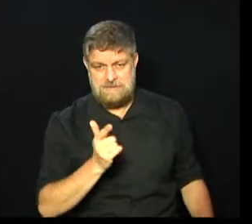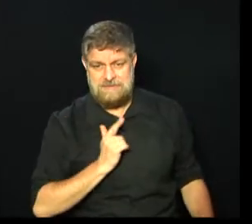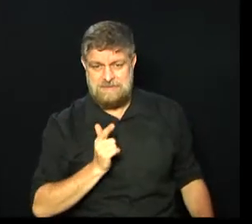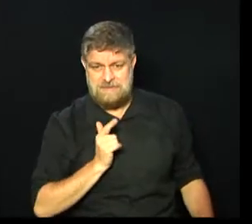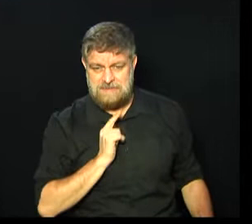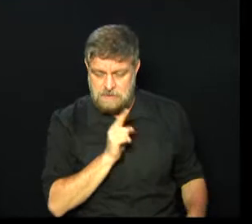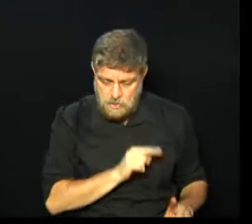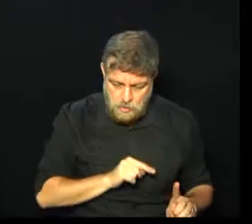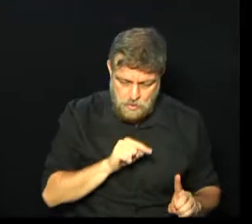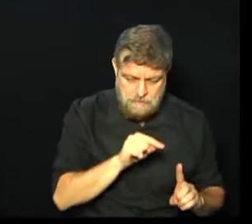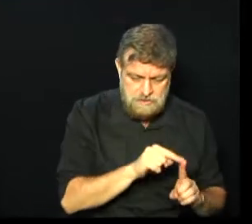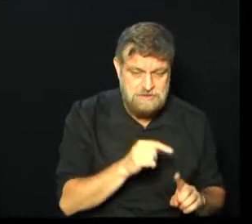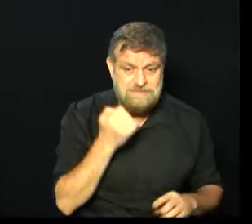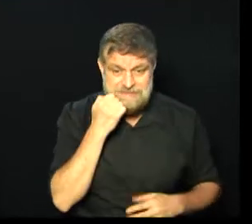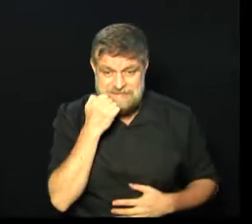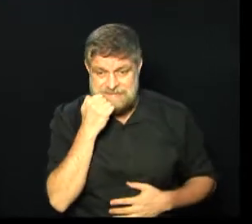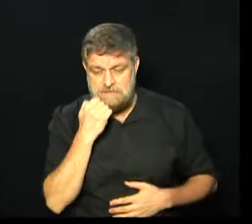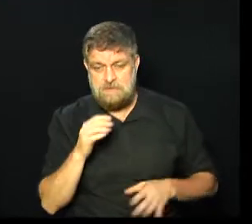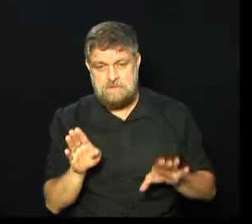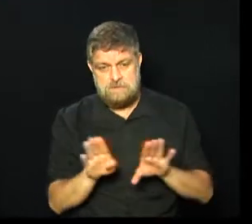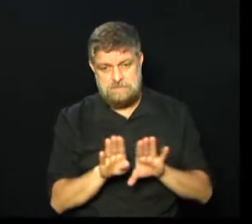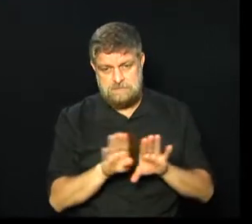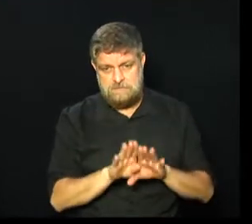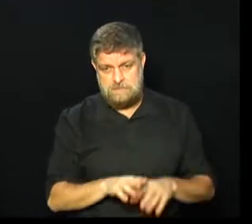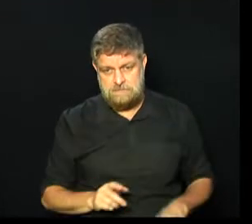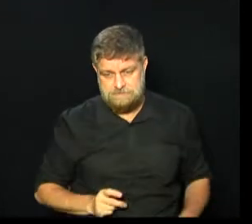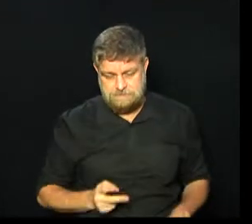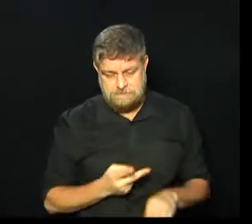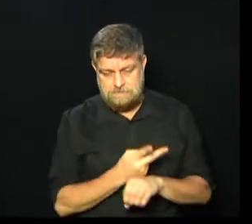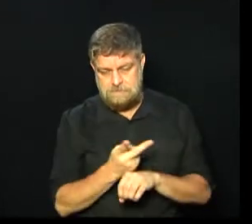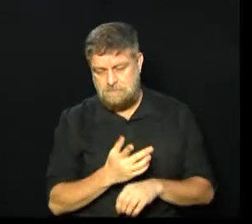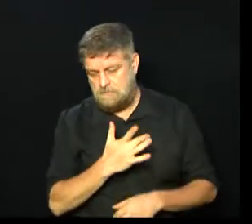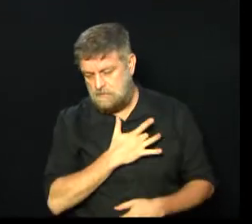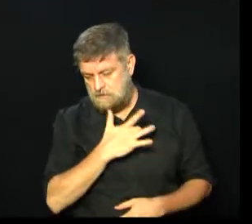sentido científico e que em busca da saúde